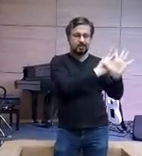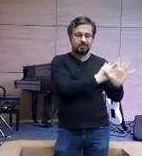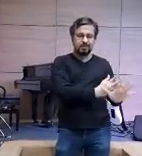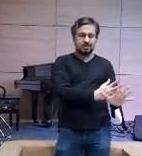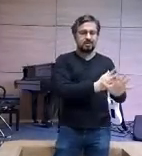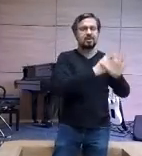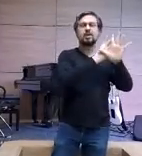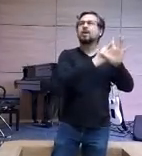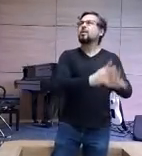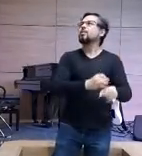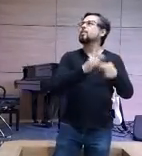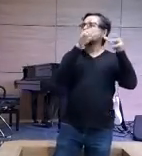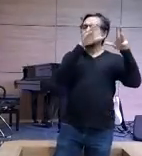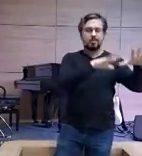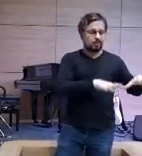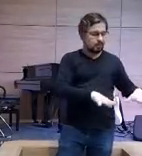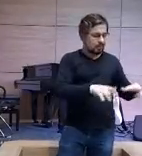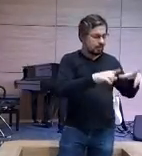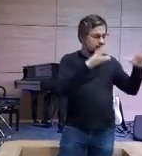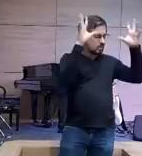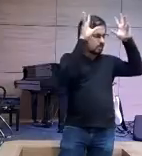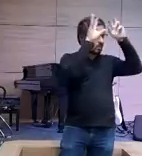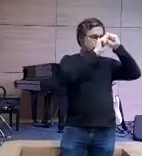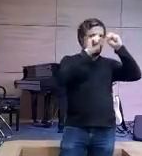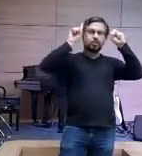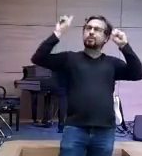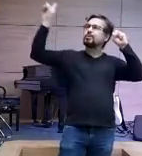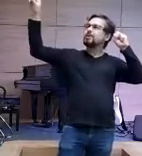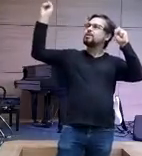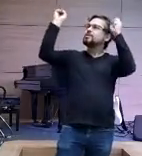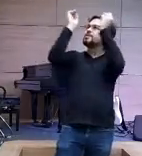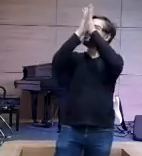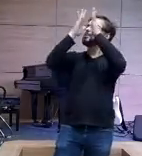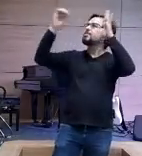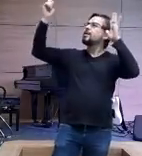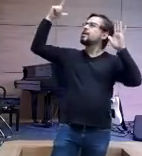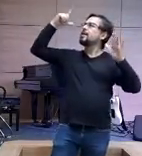na escuridão meu Deus o